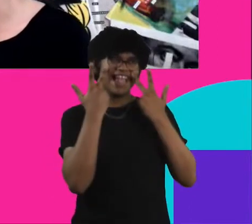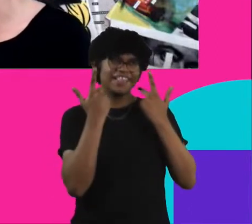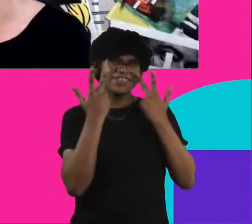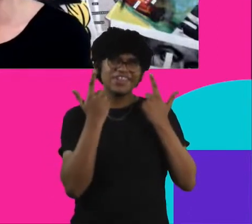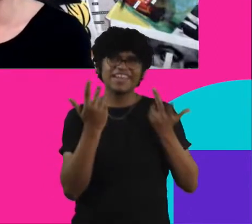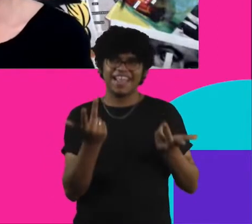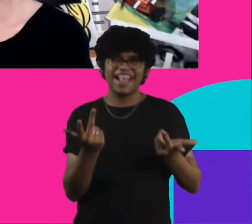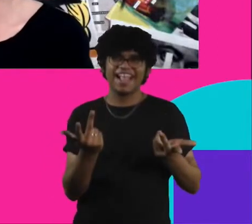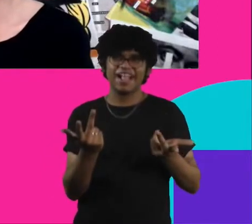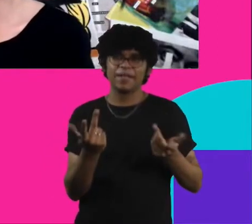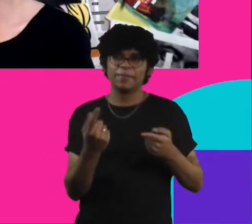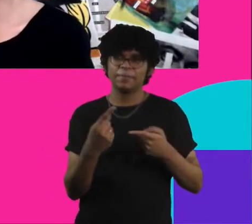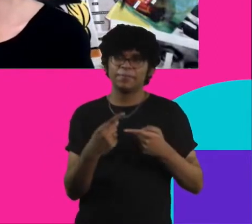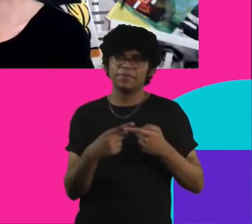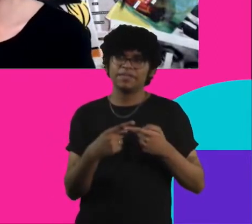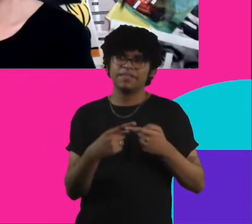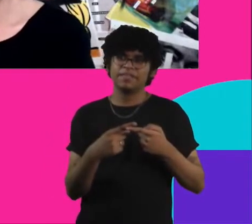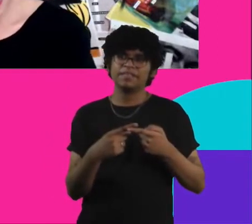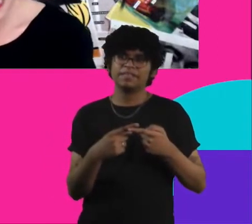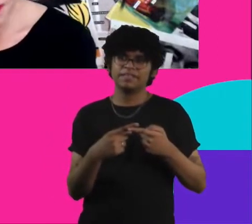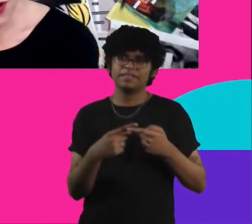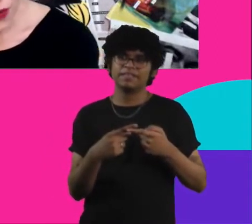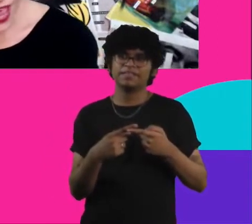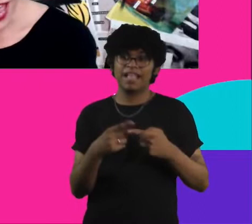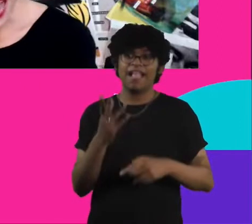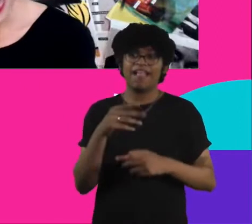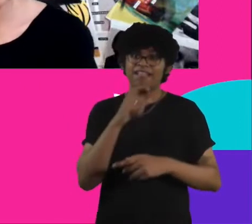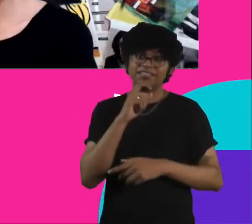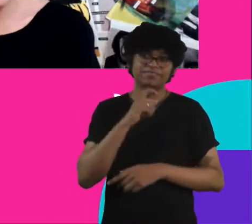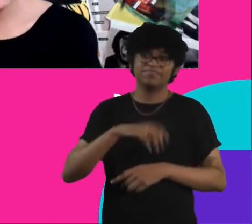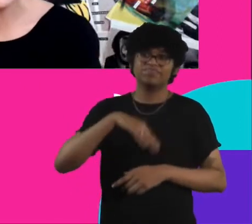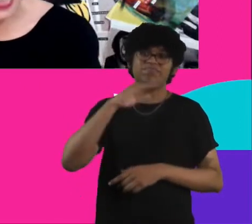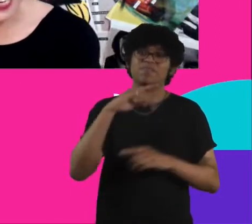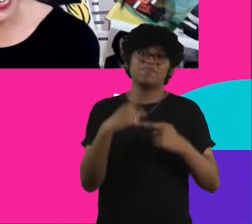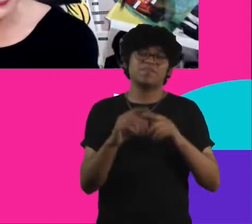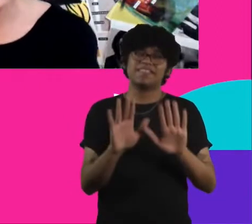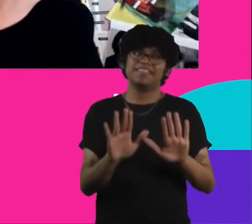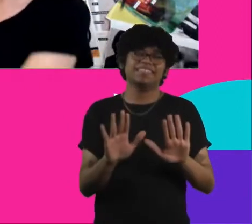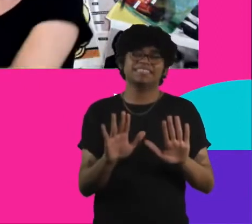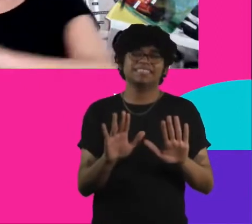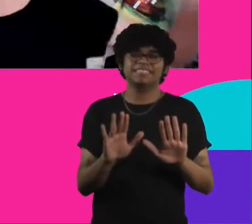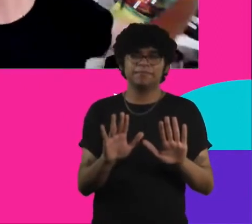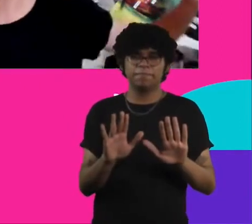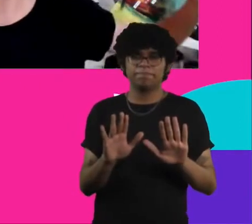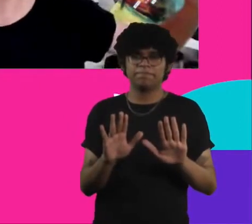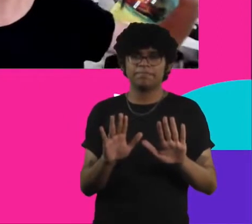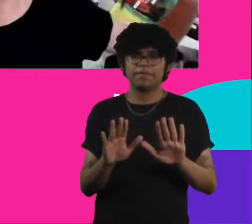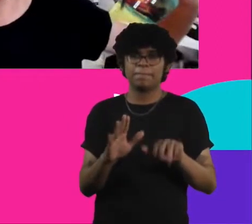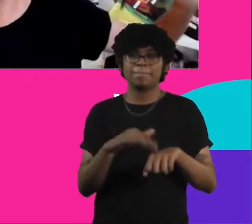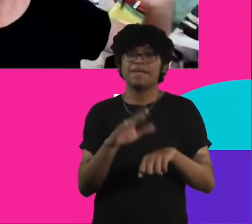E toda vez que eu falo isso, as pessoas falam, ai, Camila, você é maluca. Sabe qual é as duas técnicas que